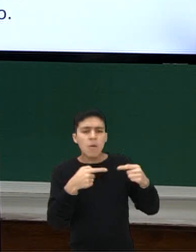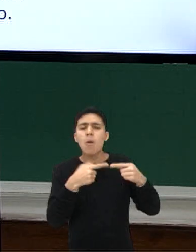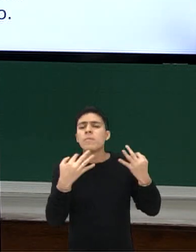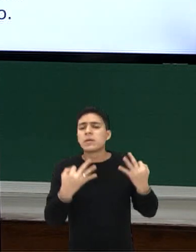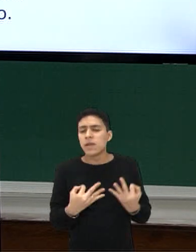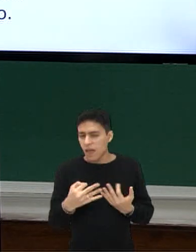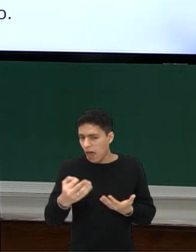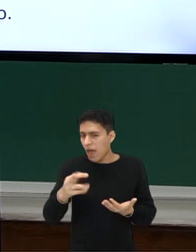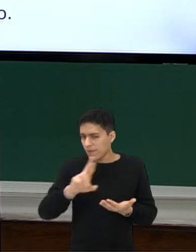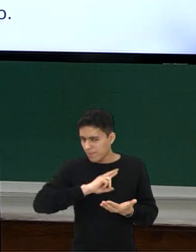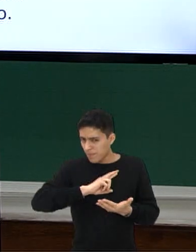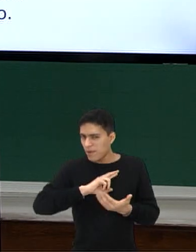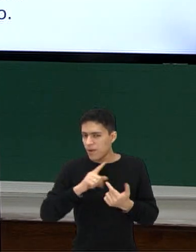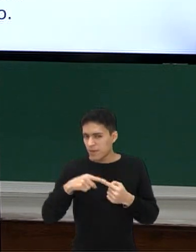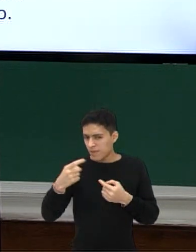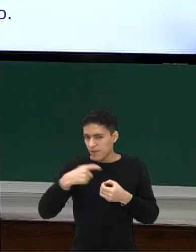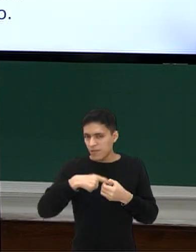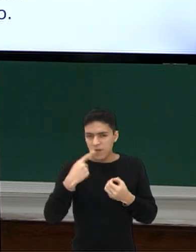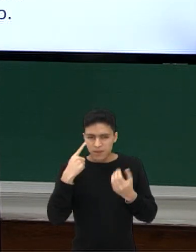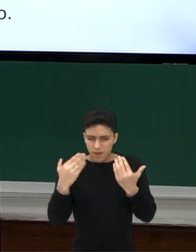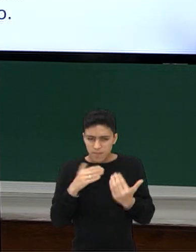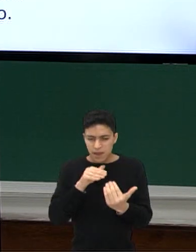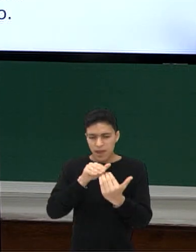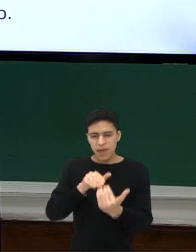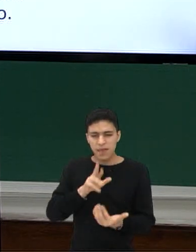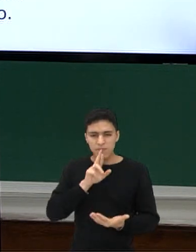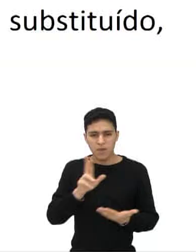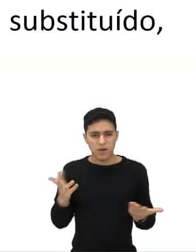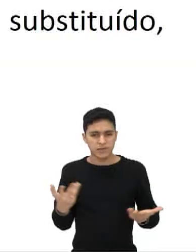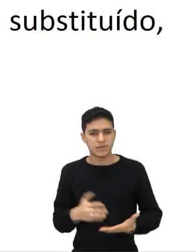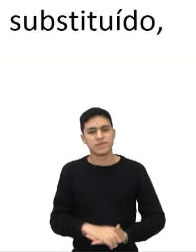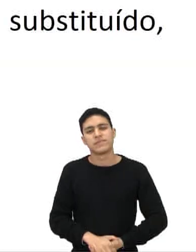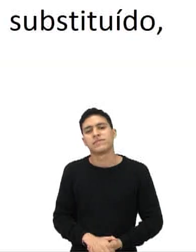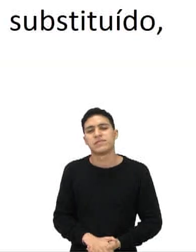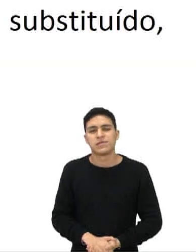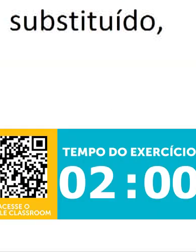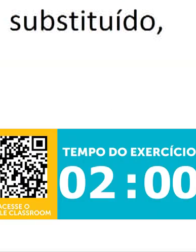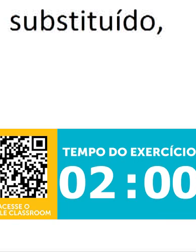tá bom? Eu já volto para a gente comparar as nossas respostas.